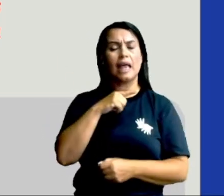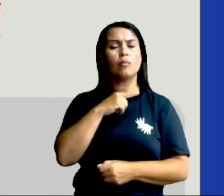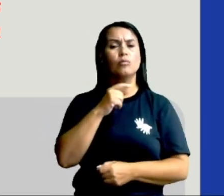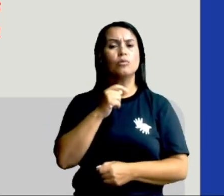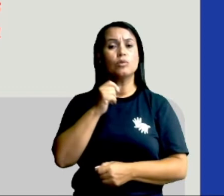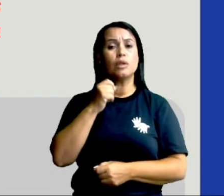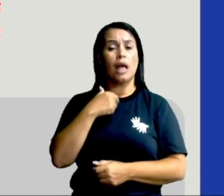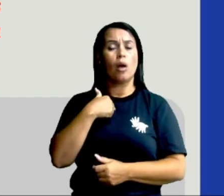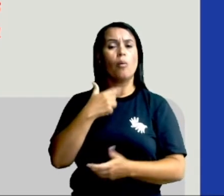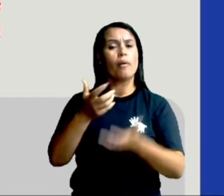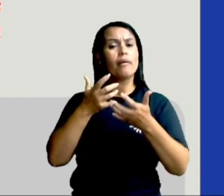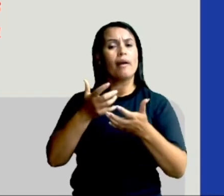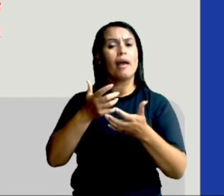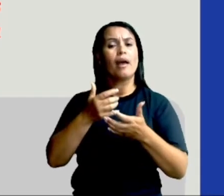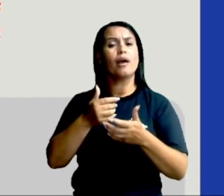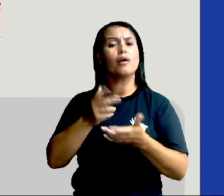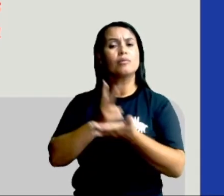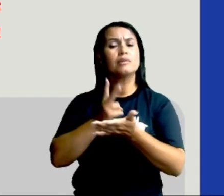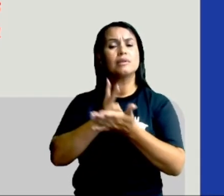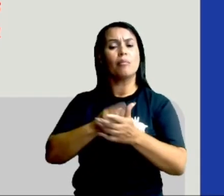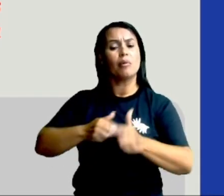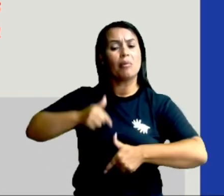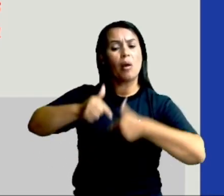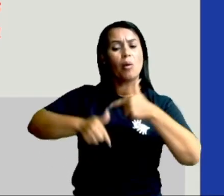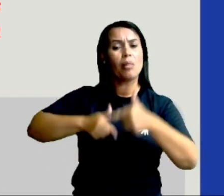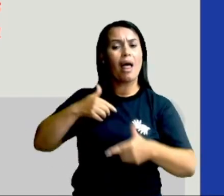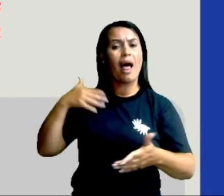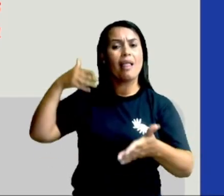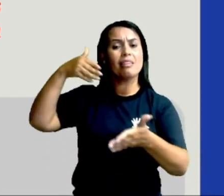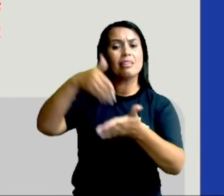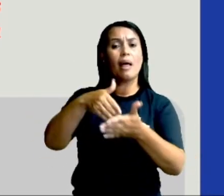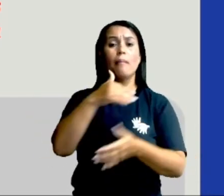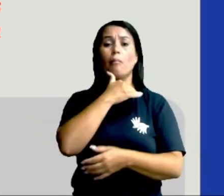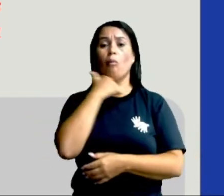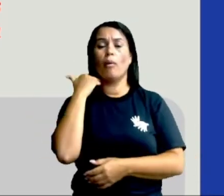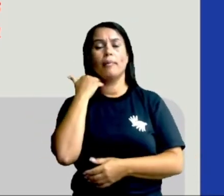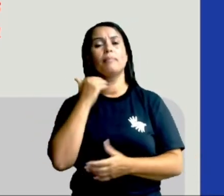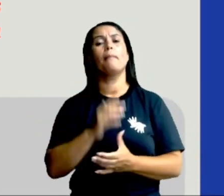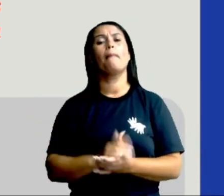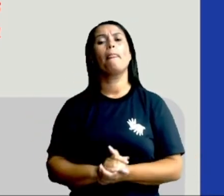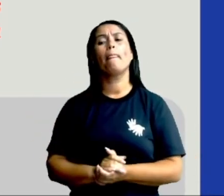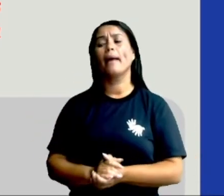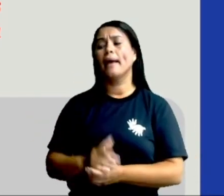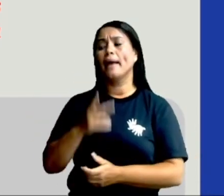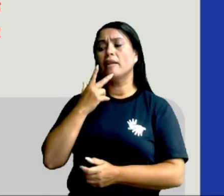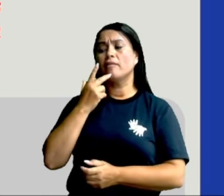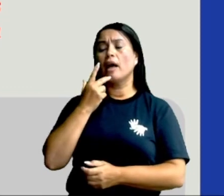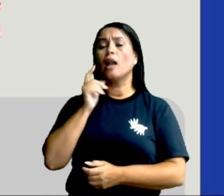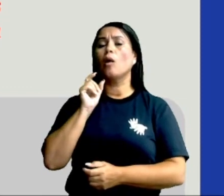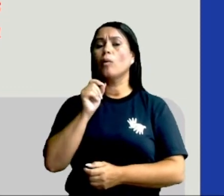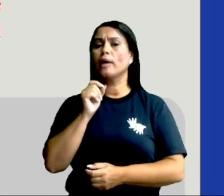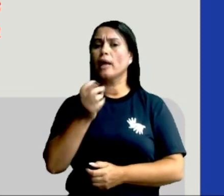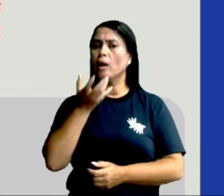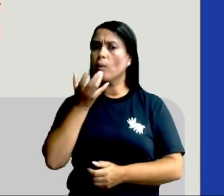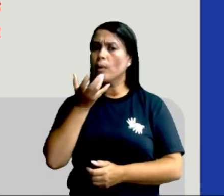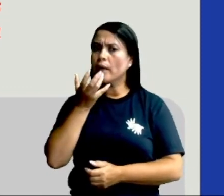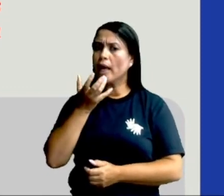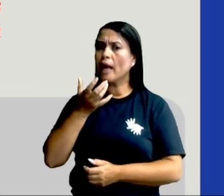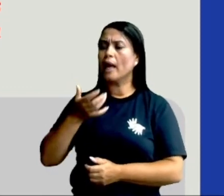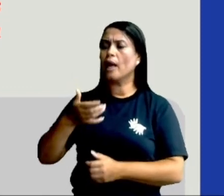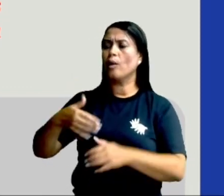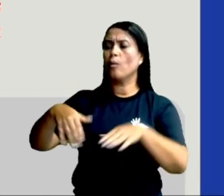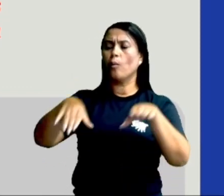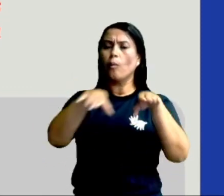pelo qual eu estou pronto para morrer. Ele quer dizer o seguinte, que ele quer uma igualdade não só para